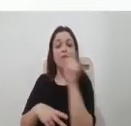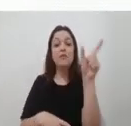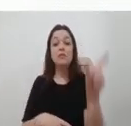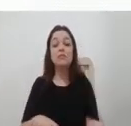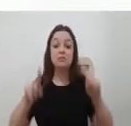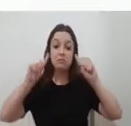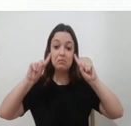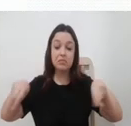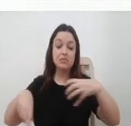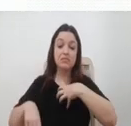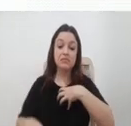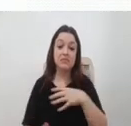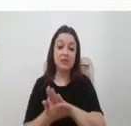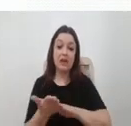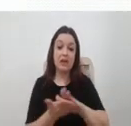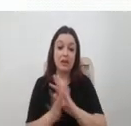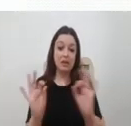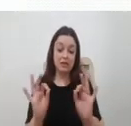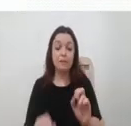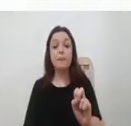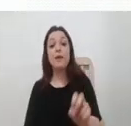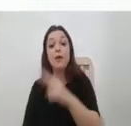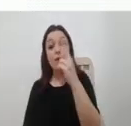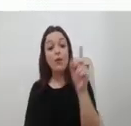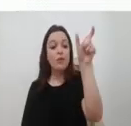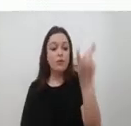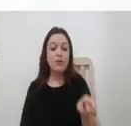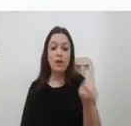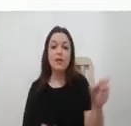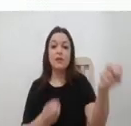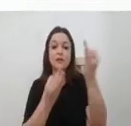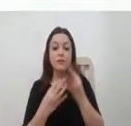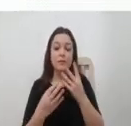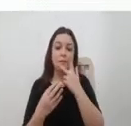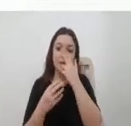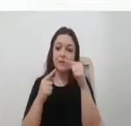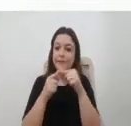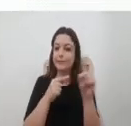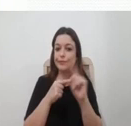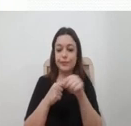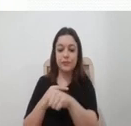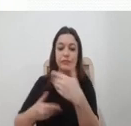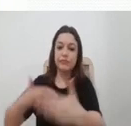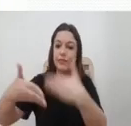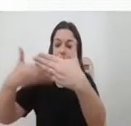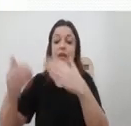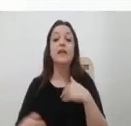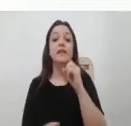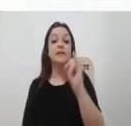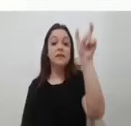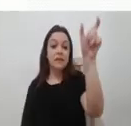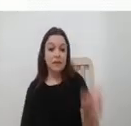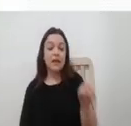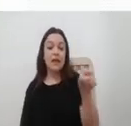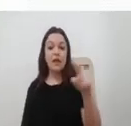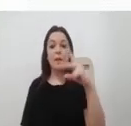condição clínica do animal. Se os conhecimentos e atitudes do cliente comprometem a criação adequada do animal.